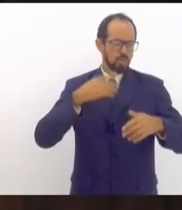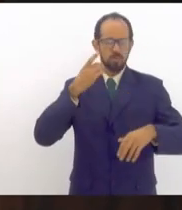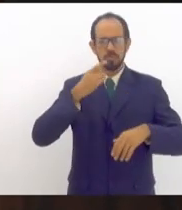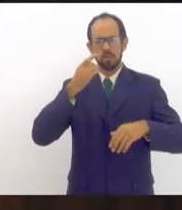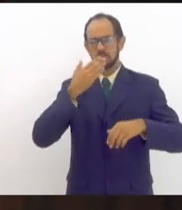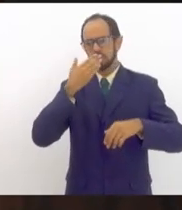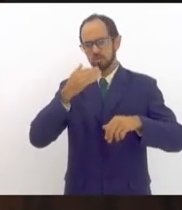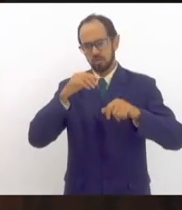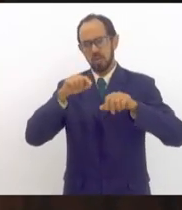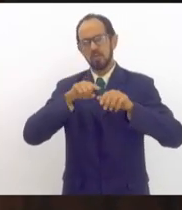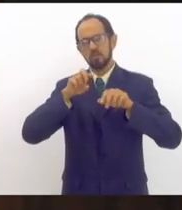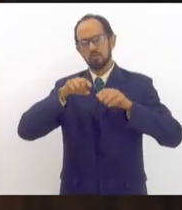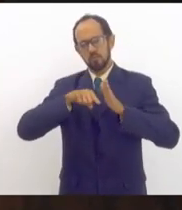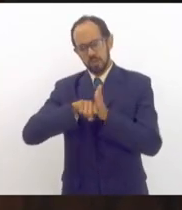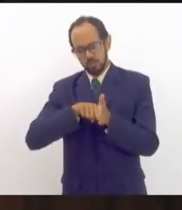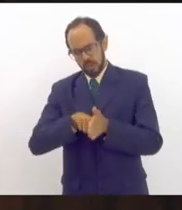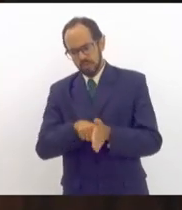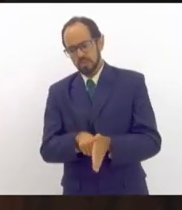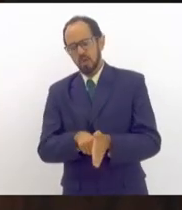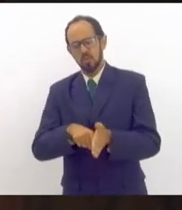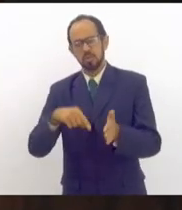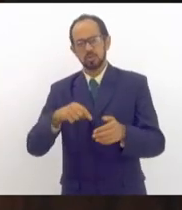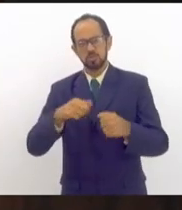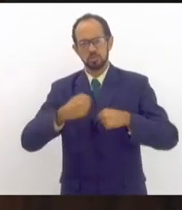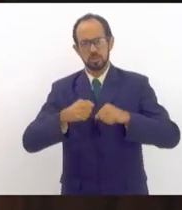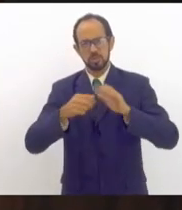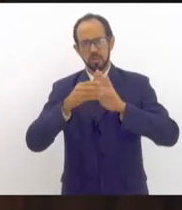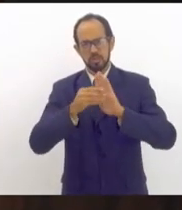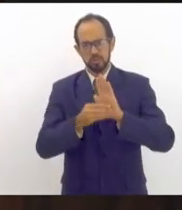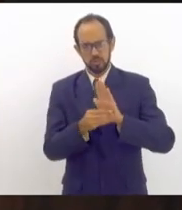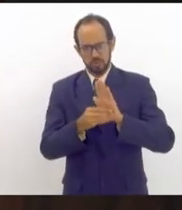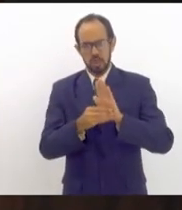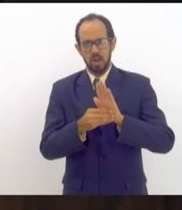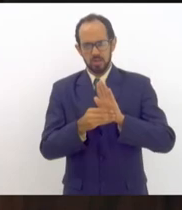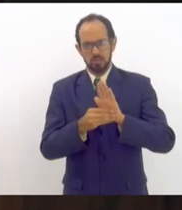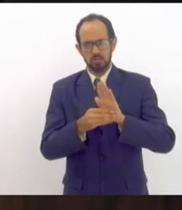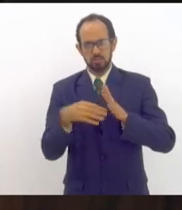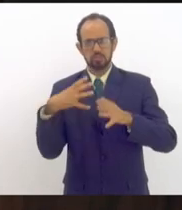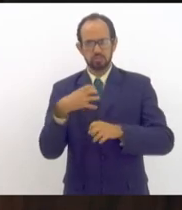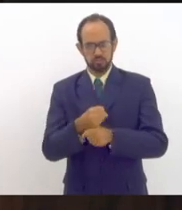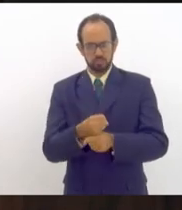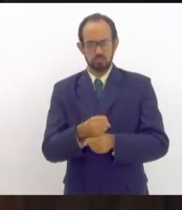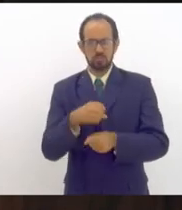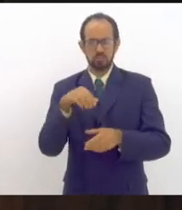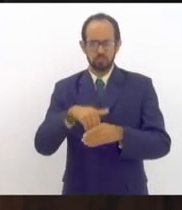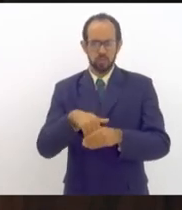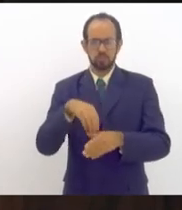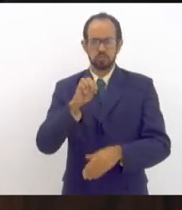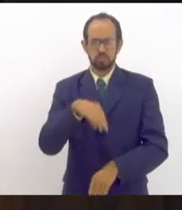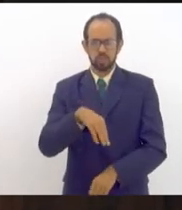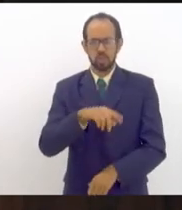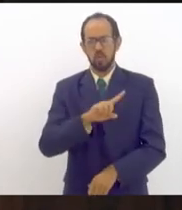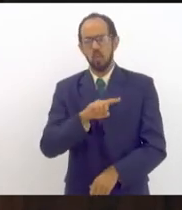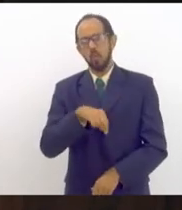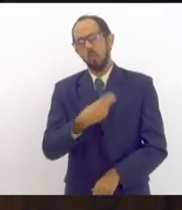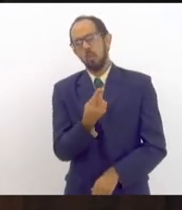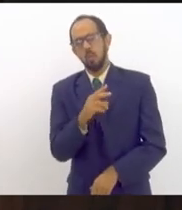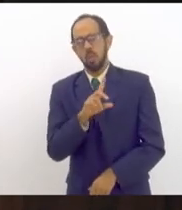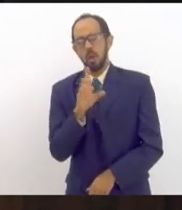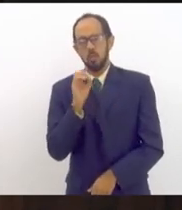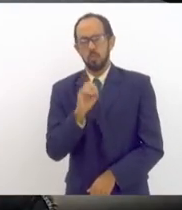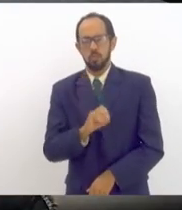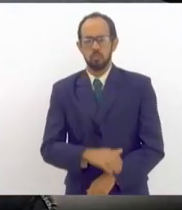a verificação e a gente precisa registrar e consignar quem vai votar assim quem vai votar não e quem vai se